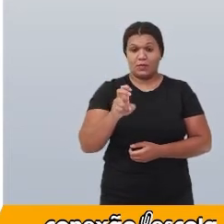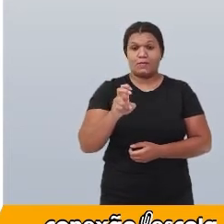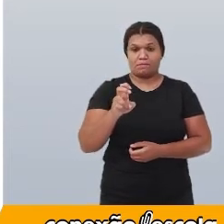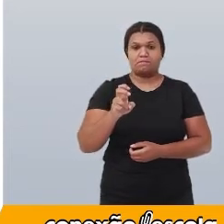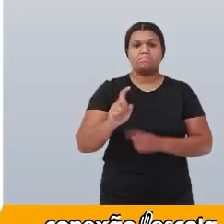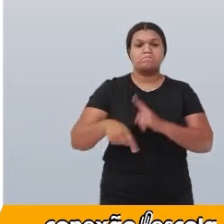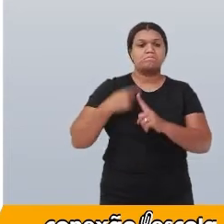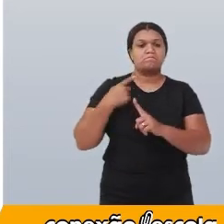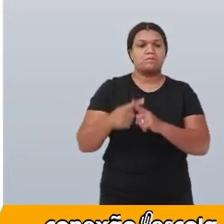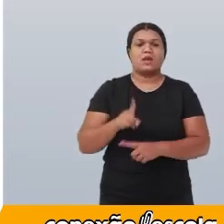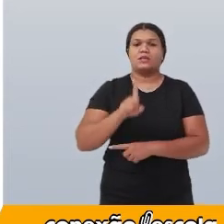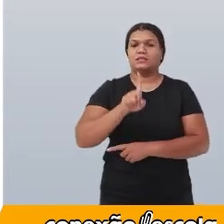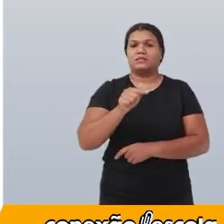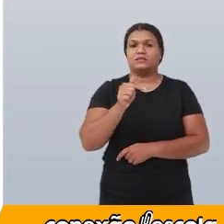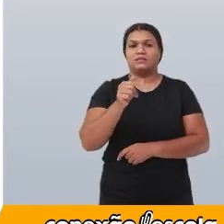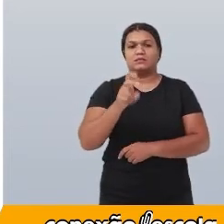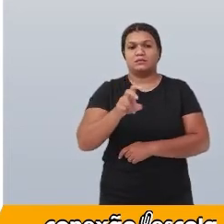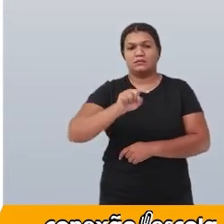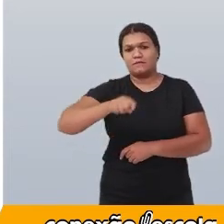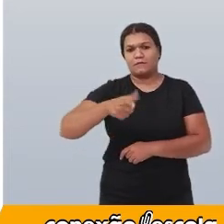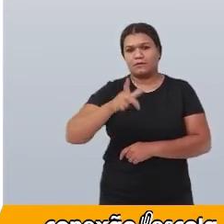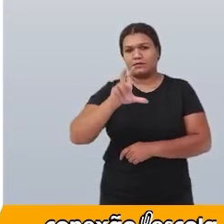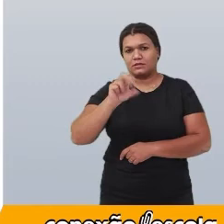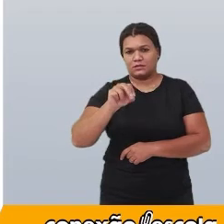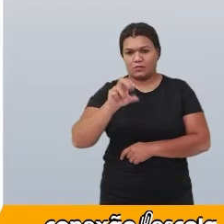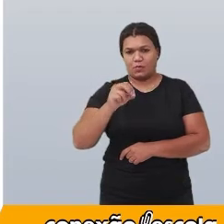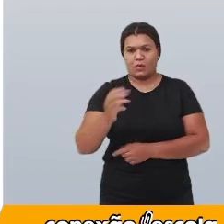367,25 mais